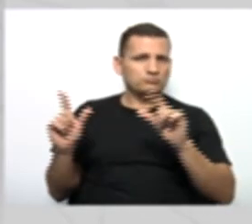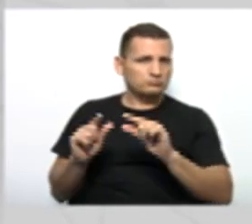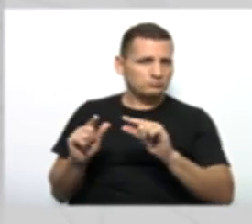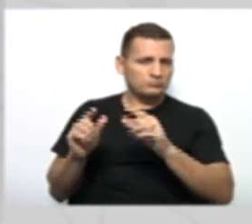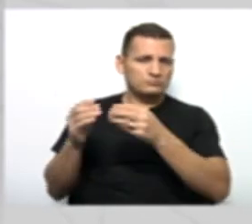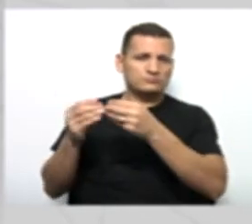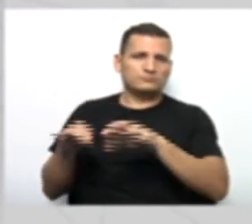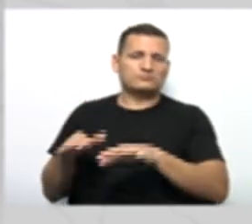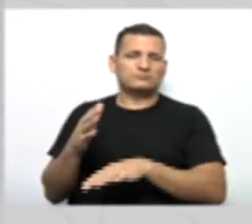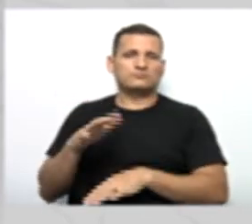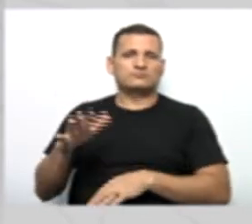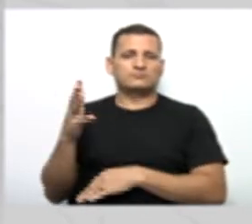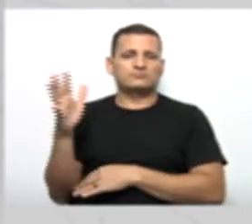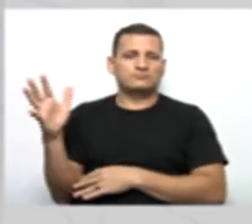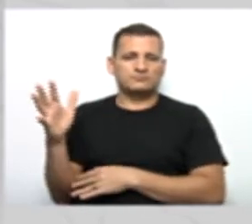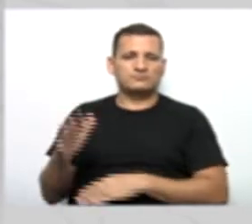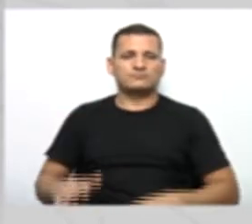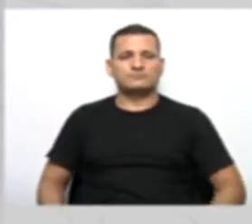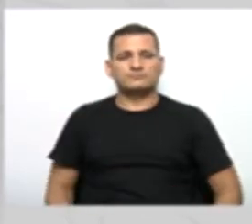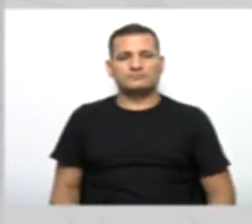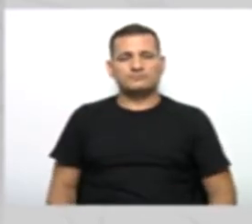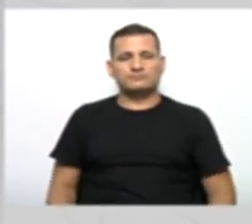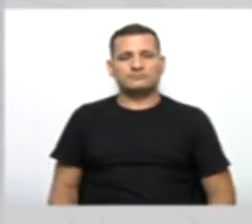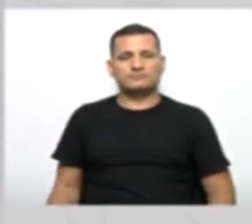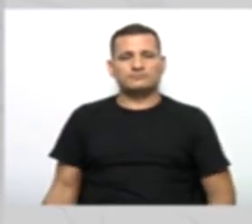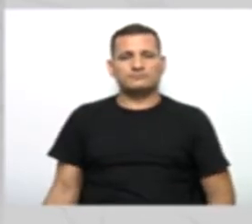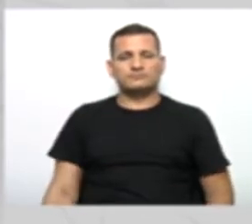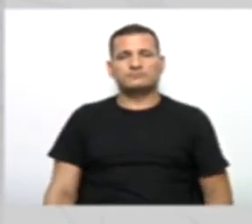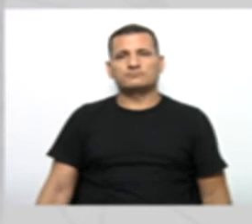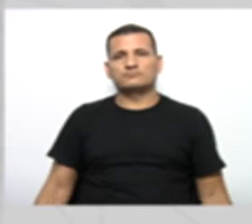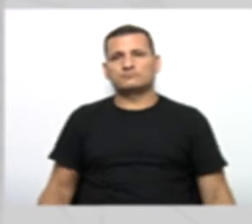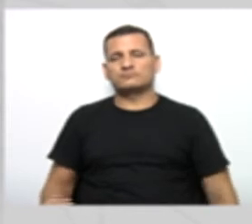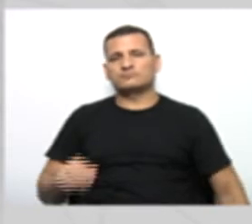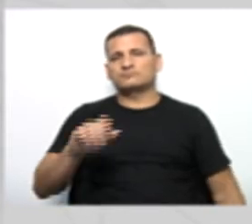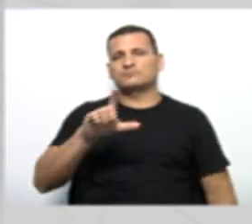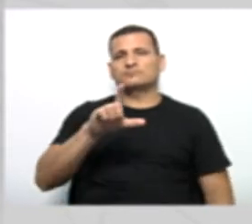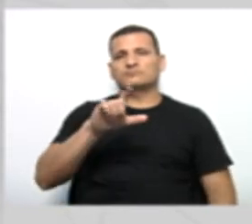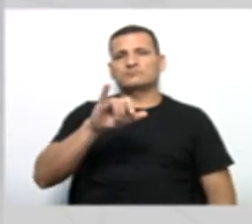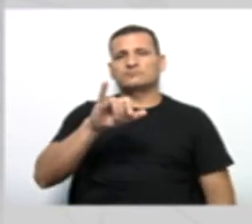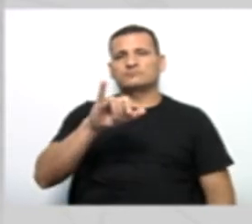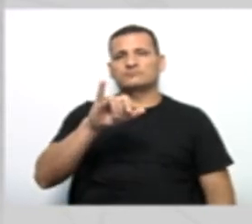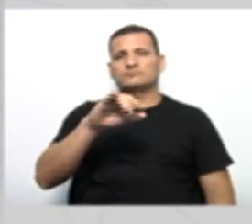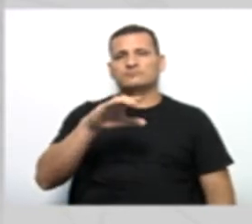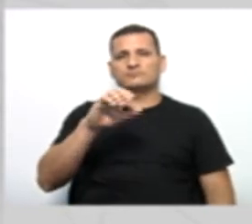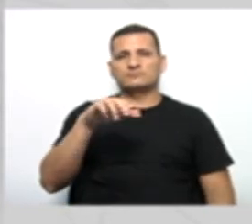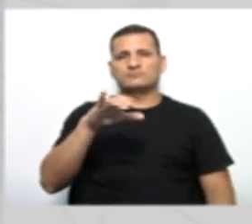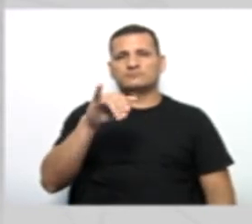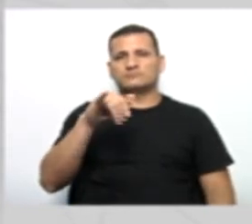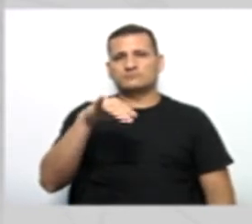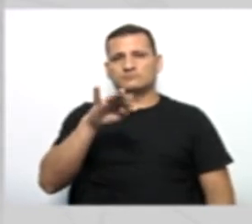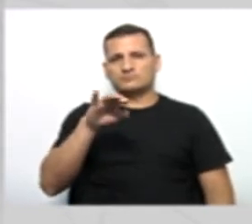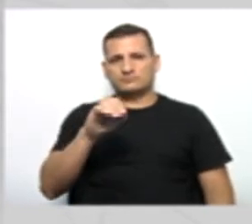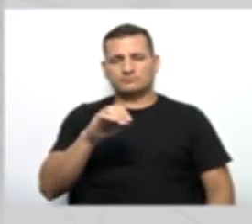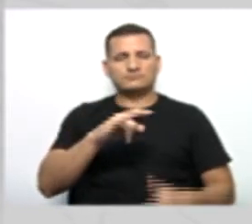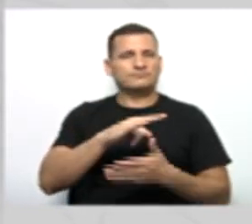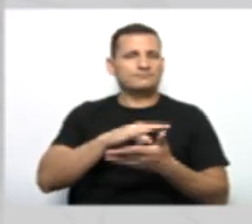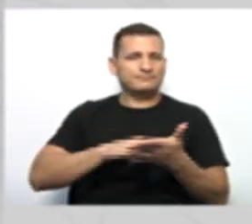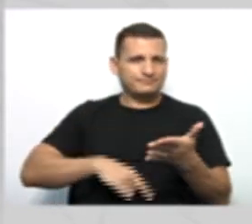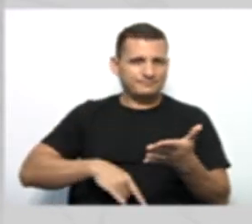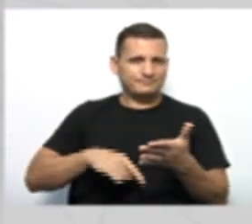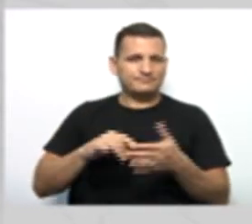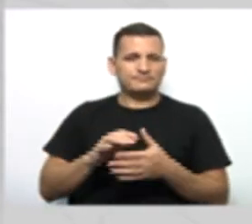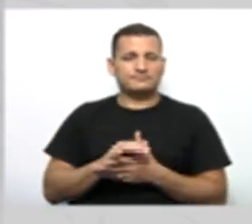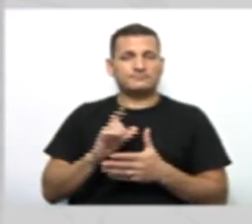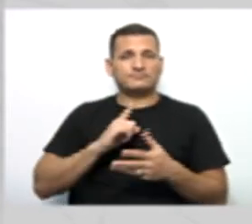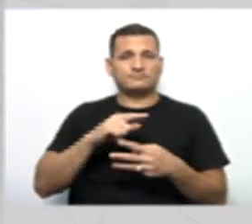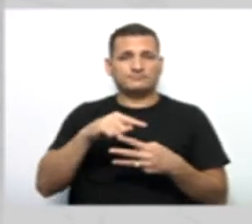ambientais. Nós temos também o licenciamento ambiental. Existem basicamente 3 modalidades: licença prévia, licença de